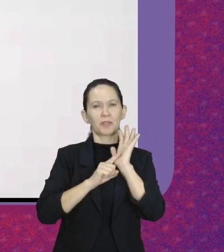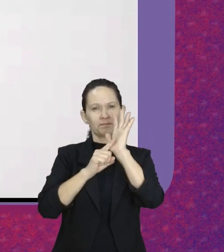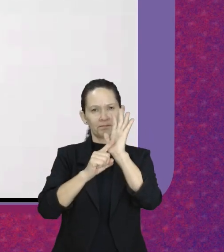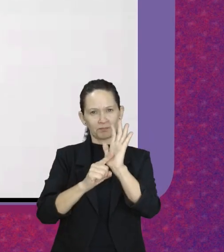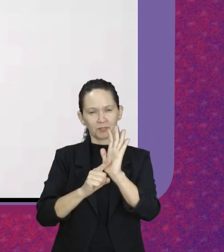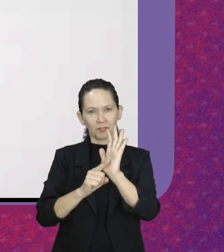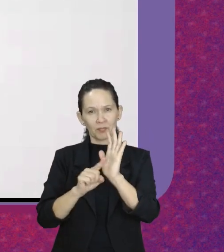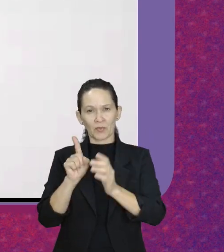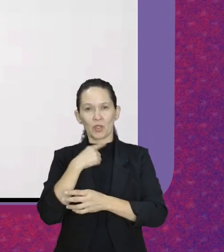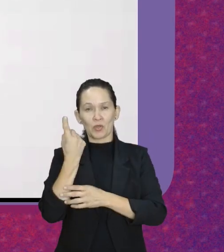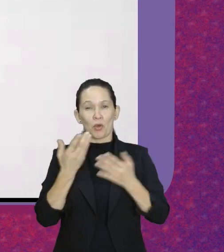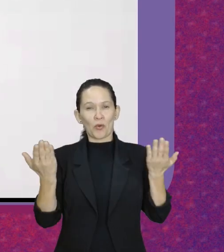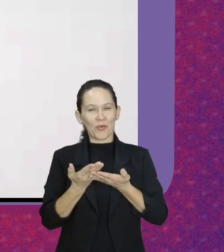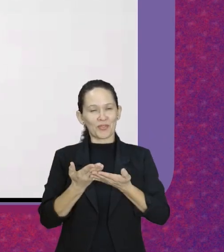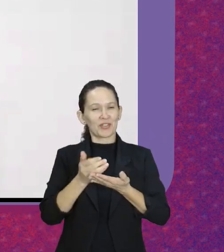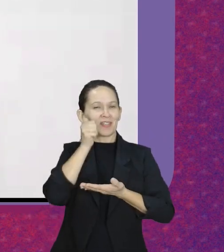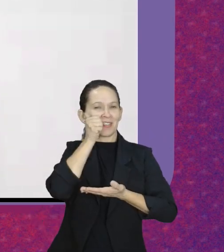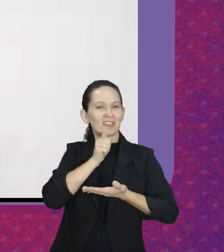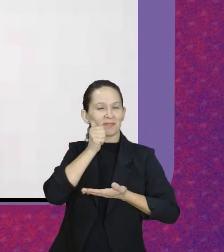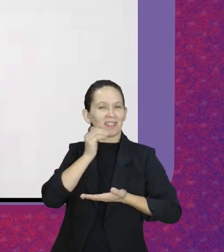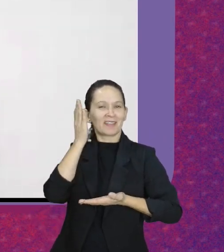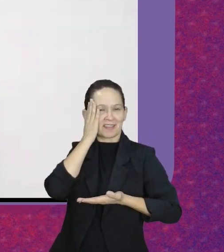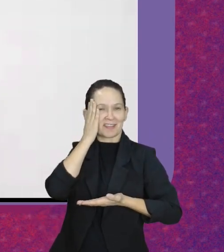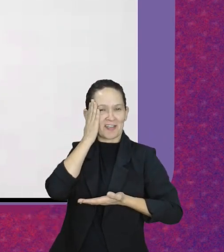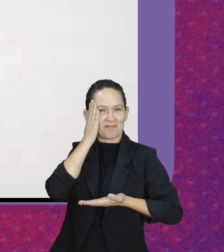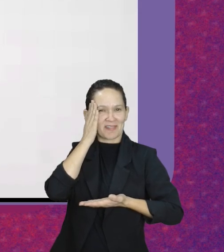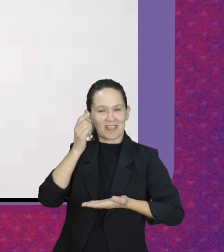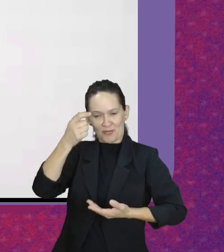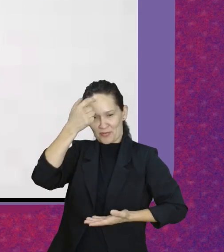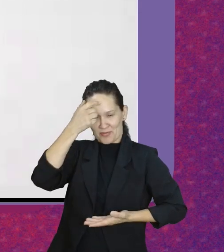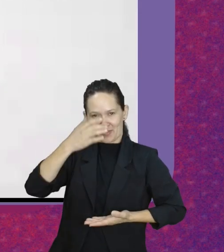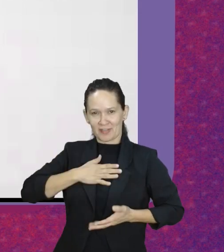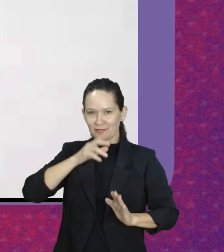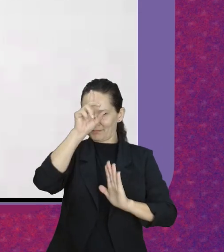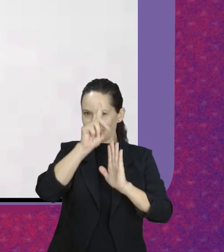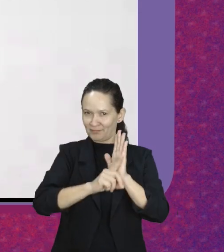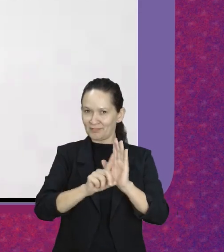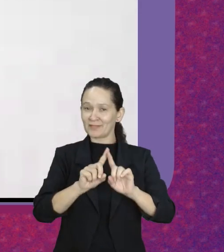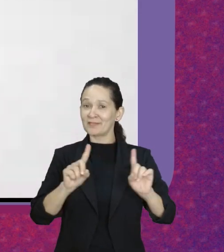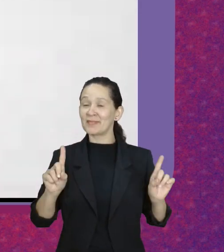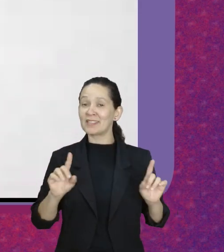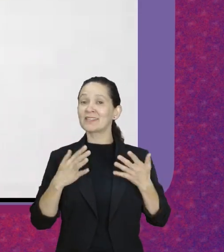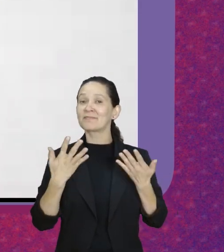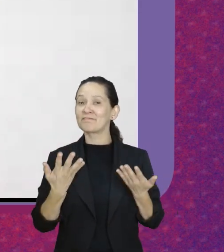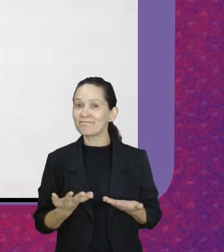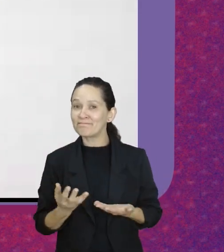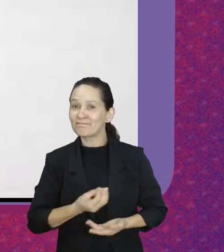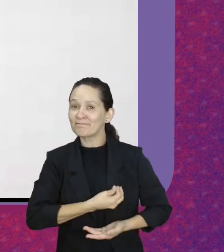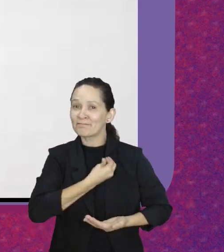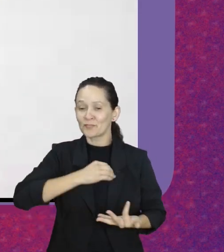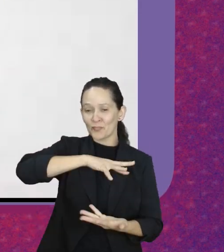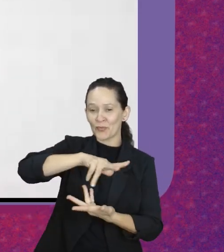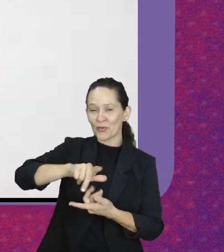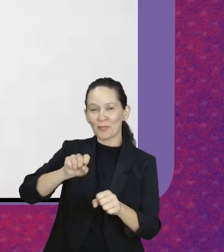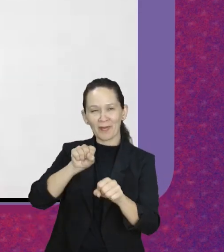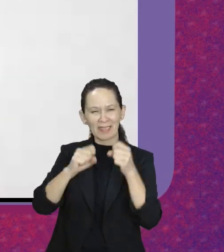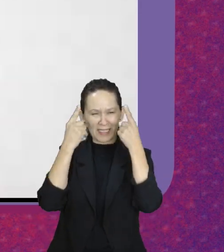feito, e hoje em dia as mulheres têm noção desse direito, só que vivemos num mundo cruel,